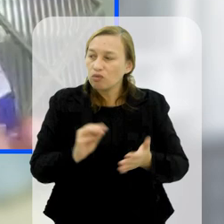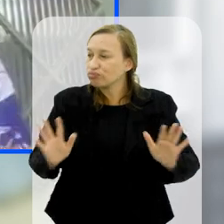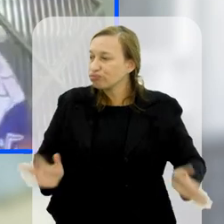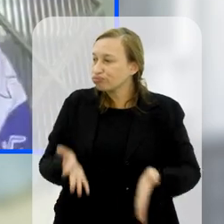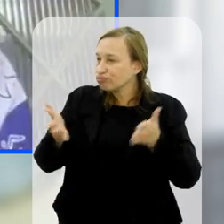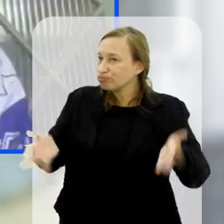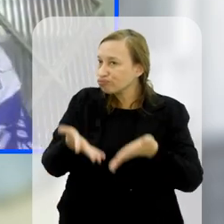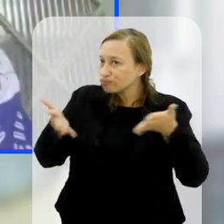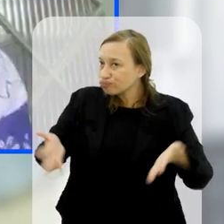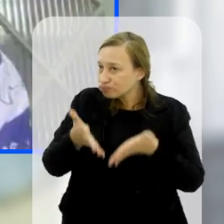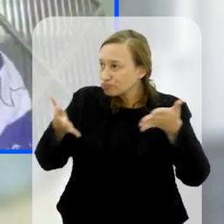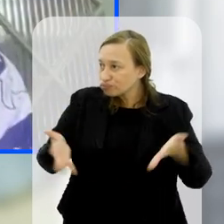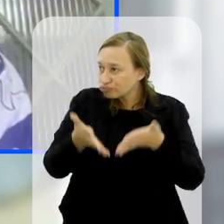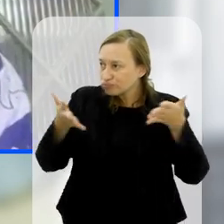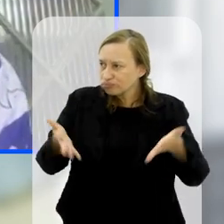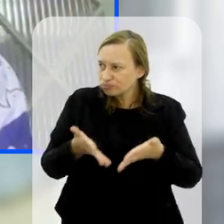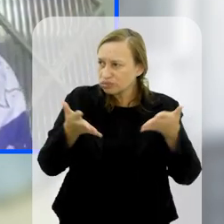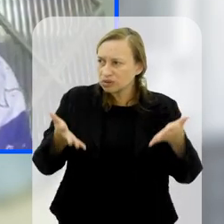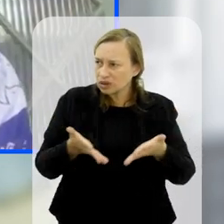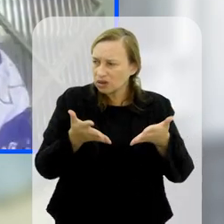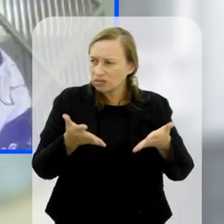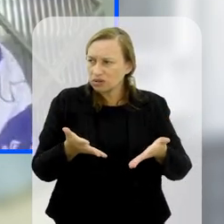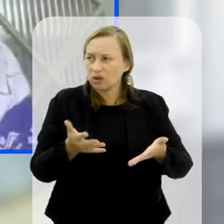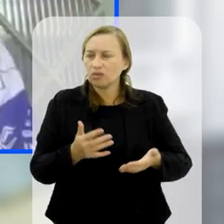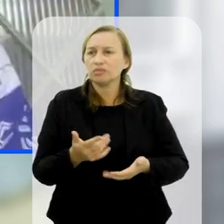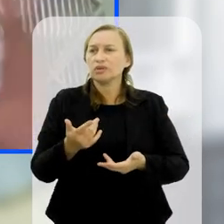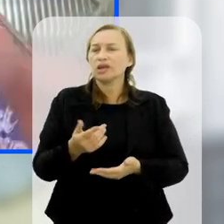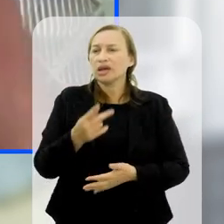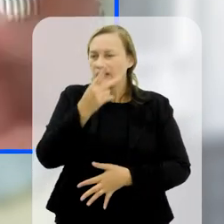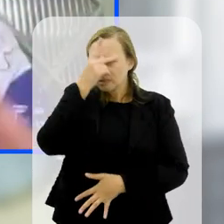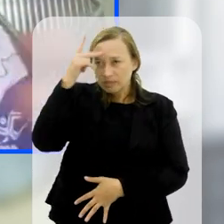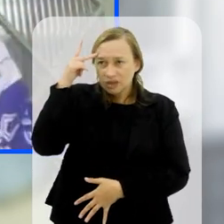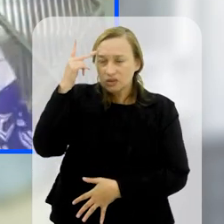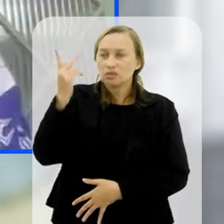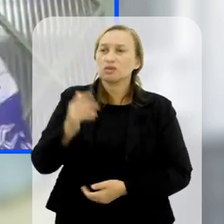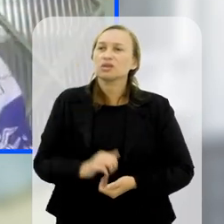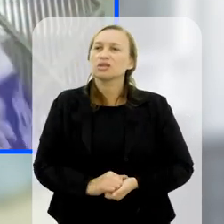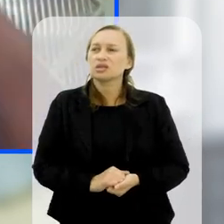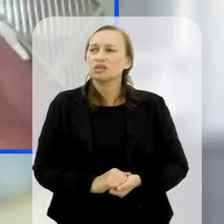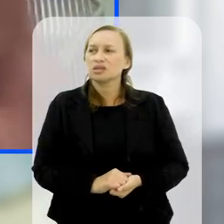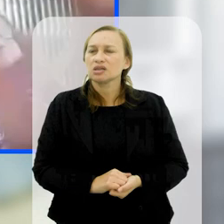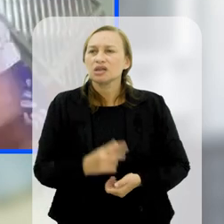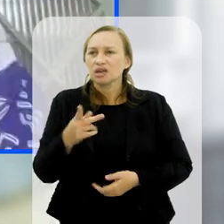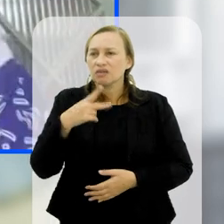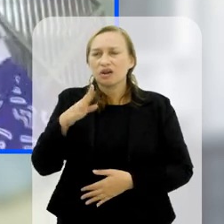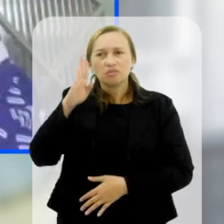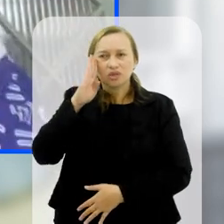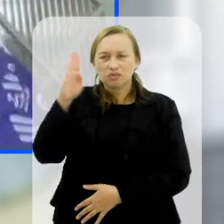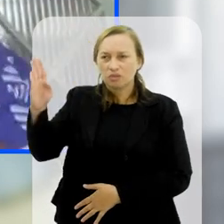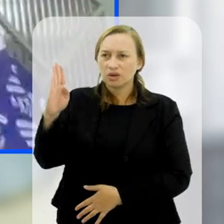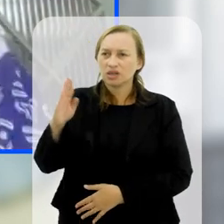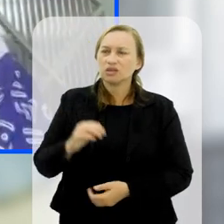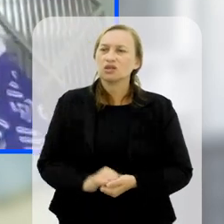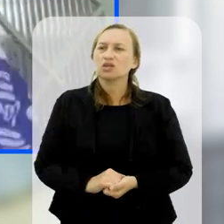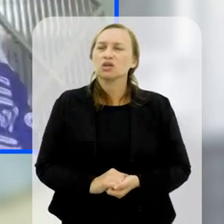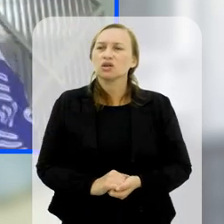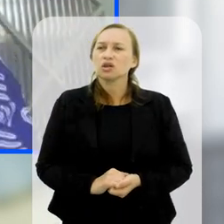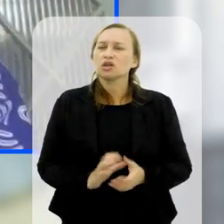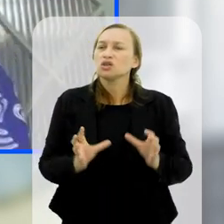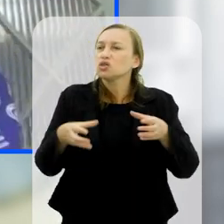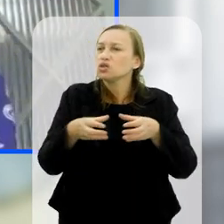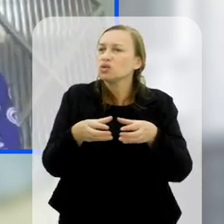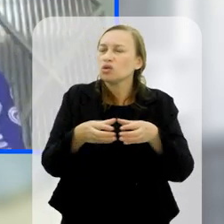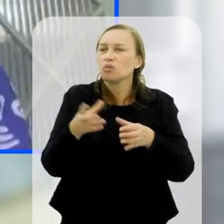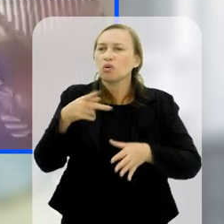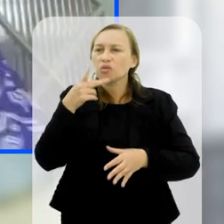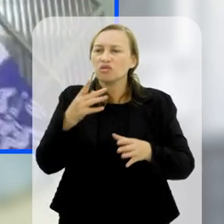estímulo, incentivo para que essas pessoas que ditas, né, principalmente esse, né, esse grupo dito